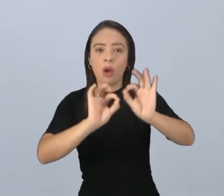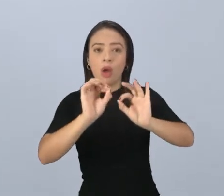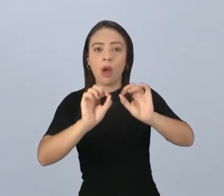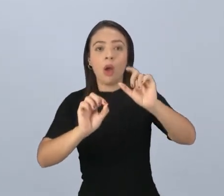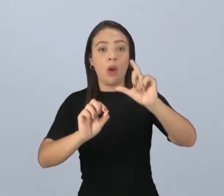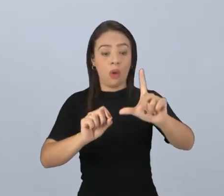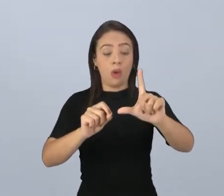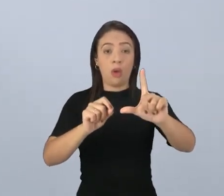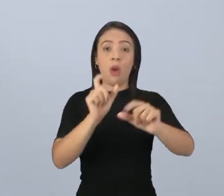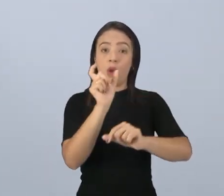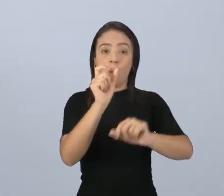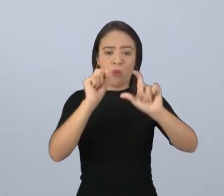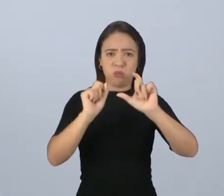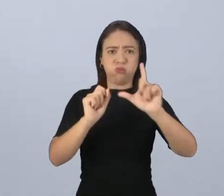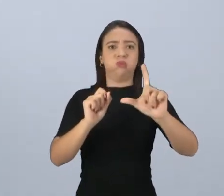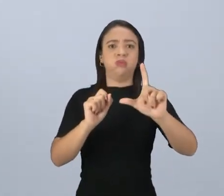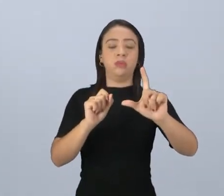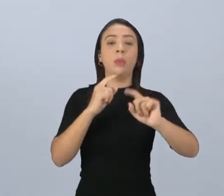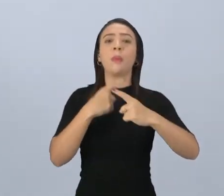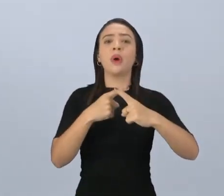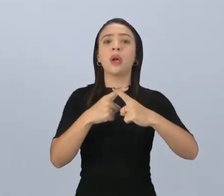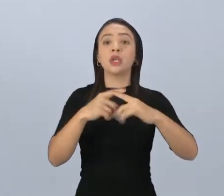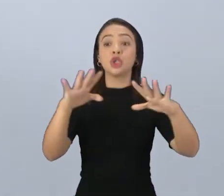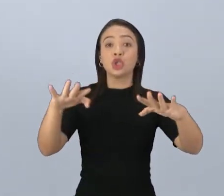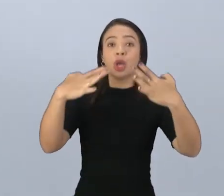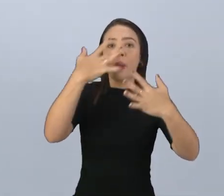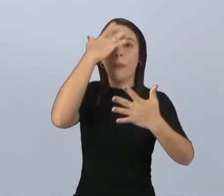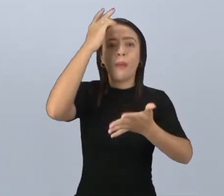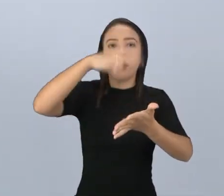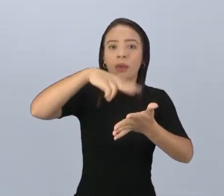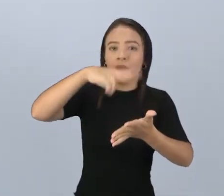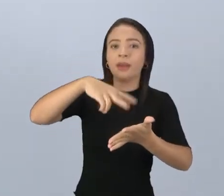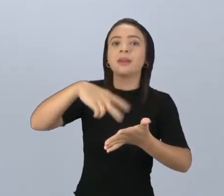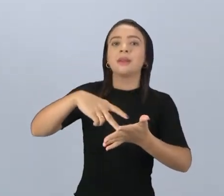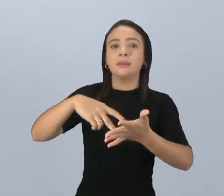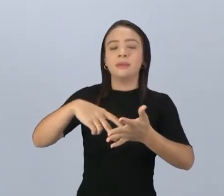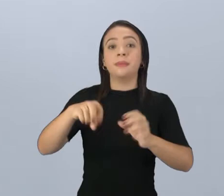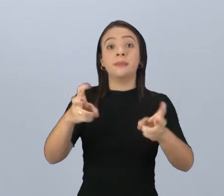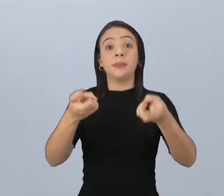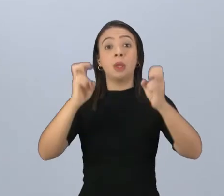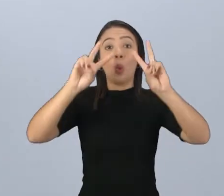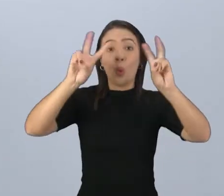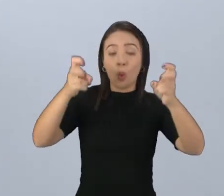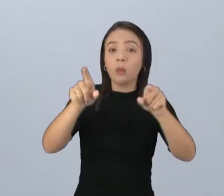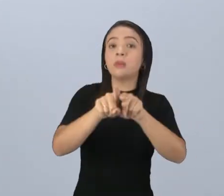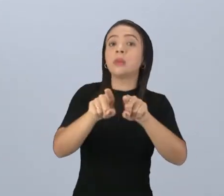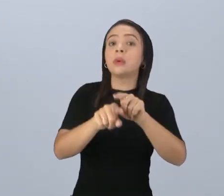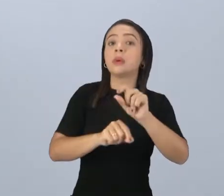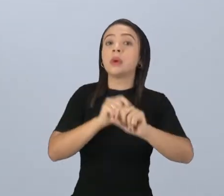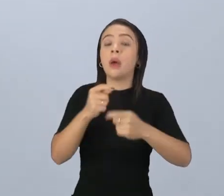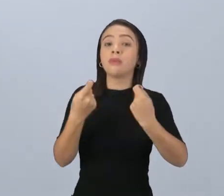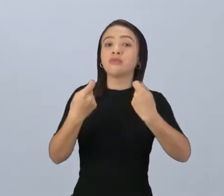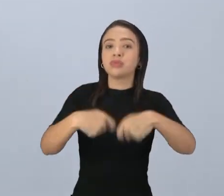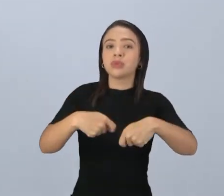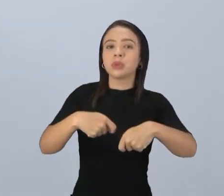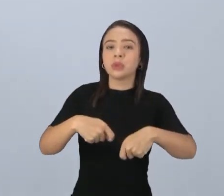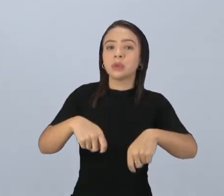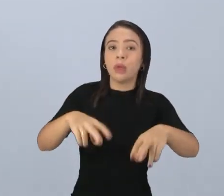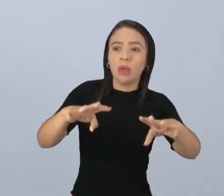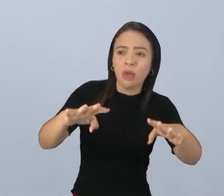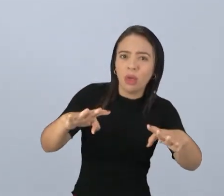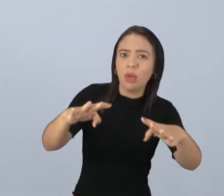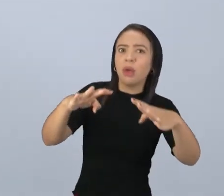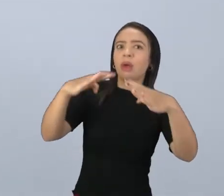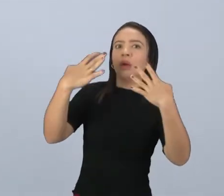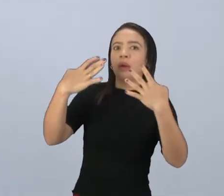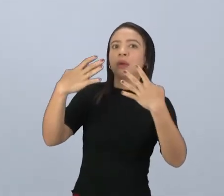alta para chamar a atenção do leitor. Veja que o título também ele pode ser atrativo,